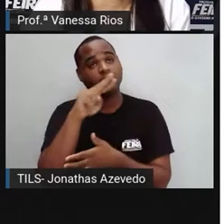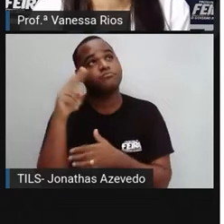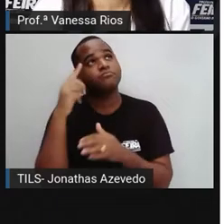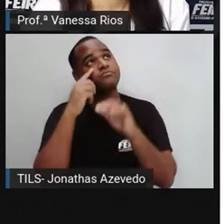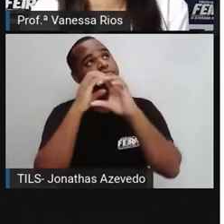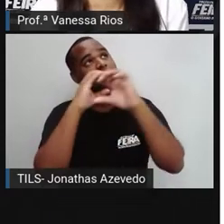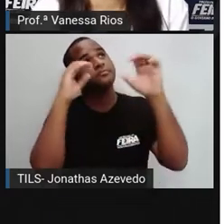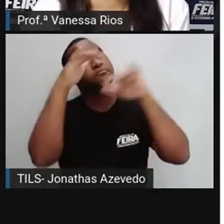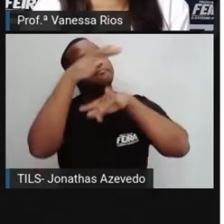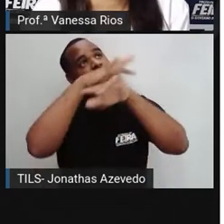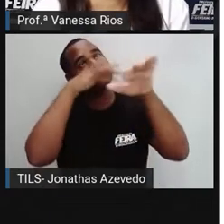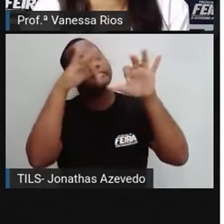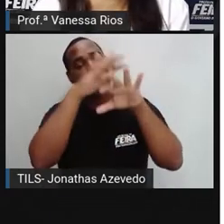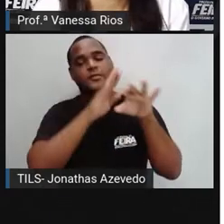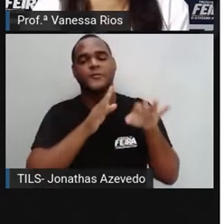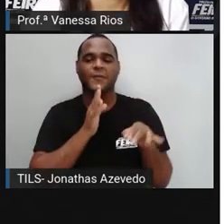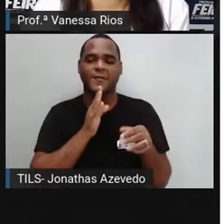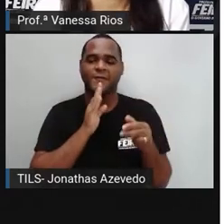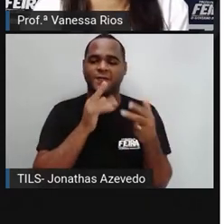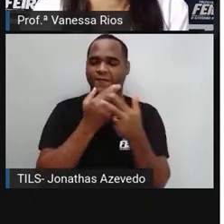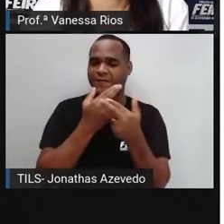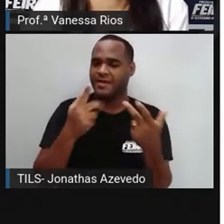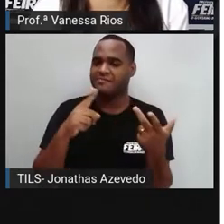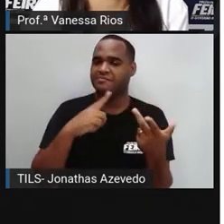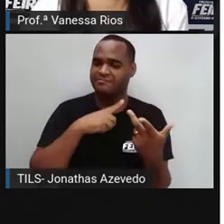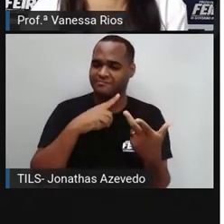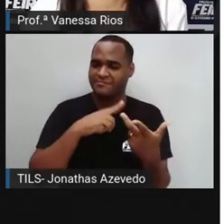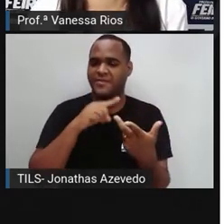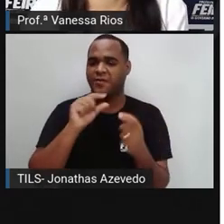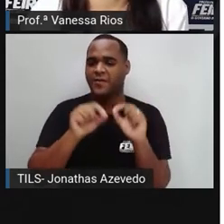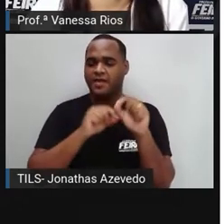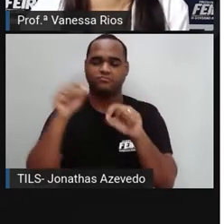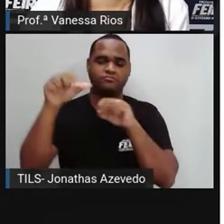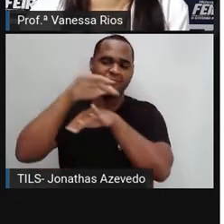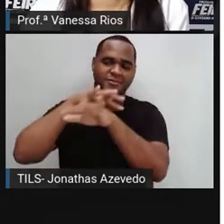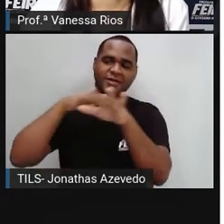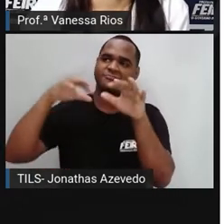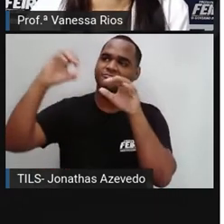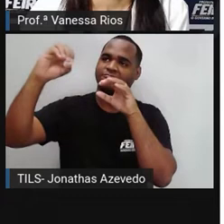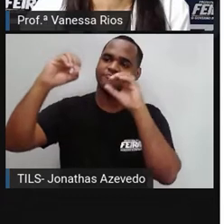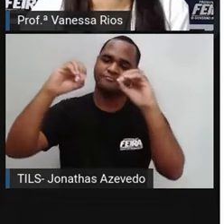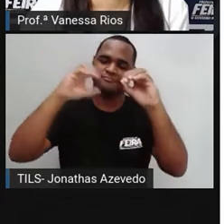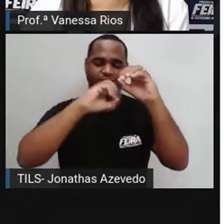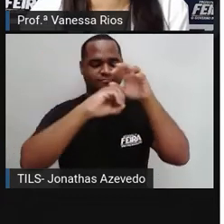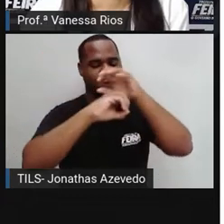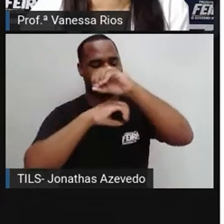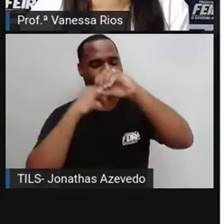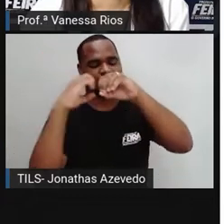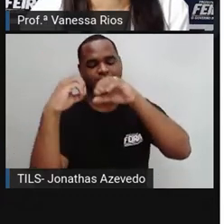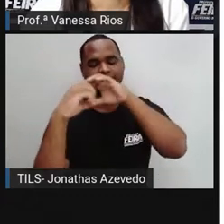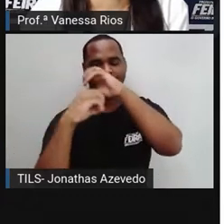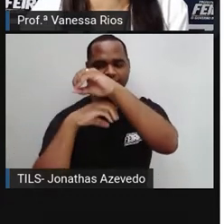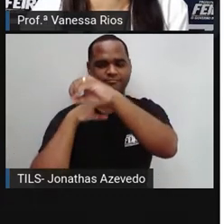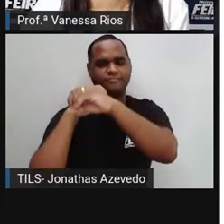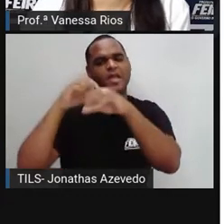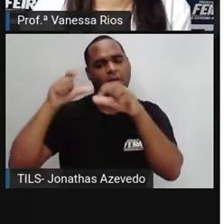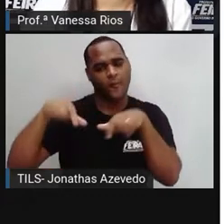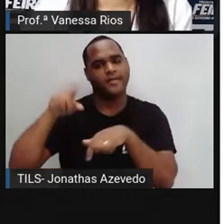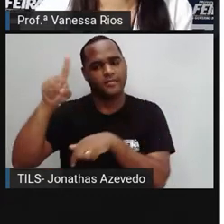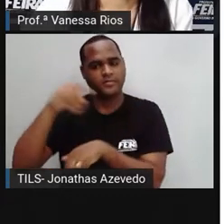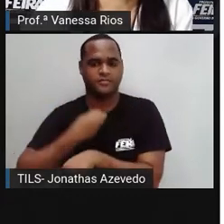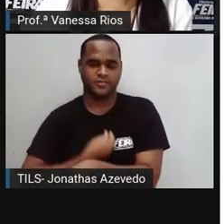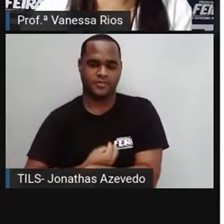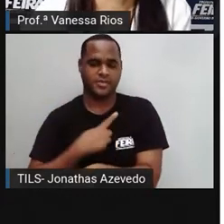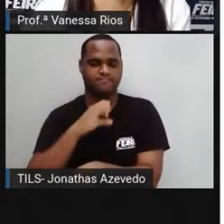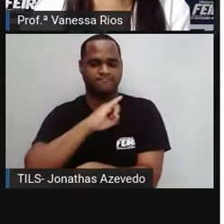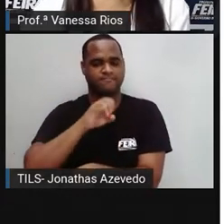céu e conhecer aí diversas informações sobre o sistema solar lá no Observatório Antares, que também fica